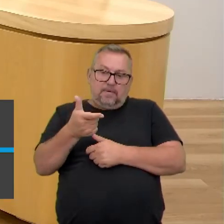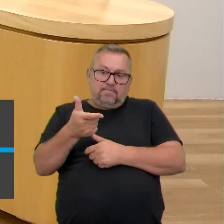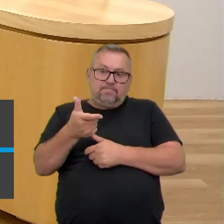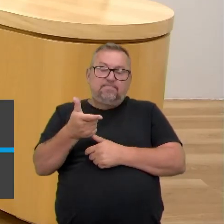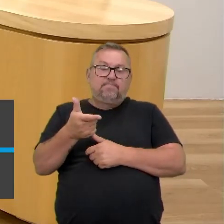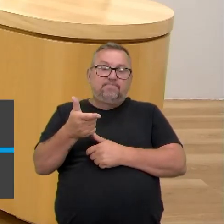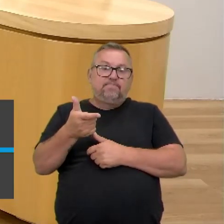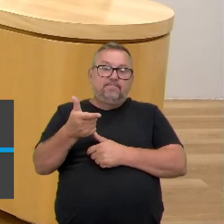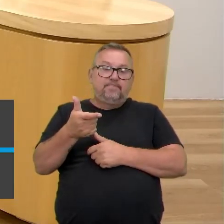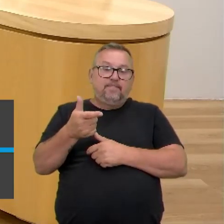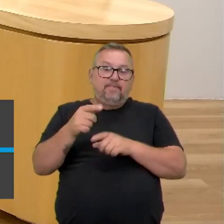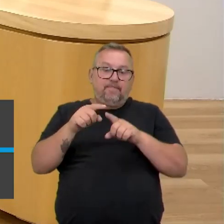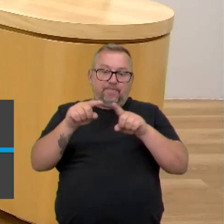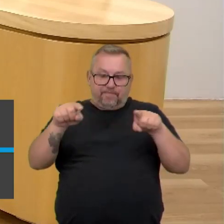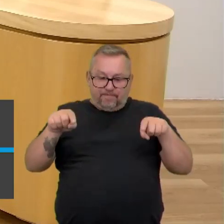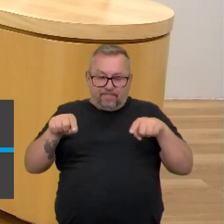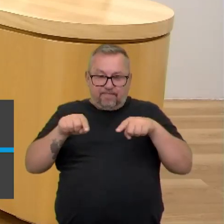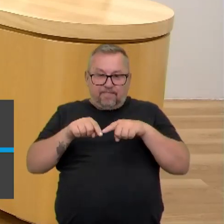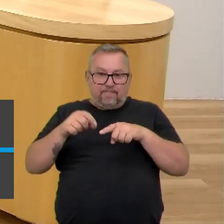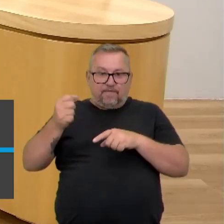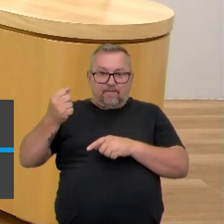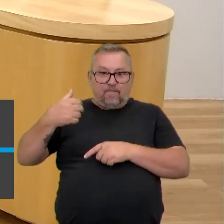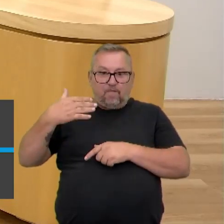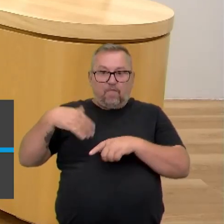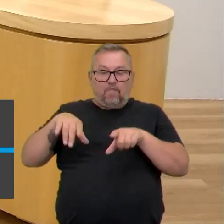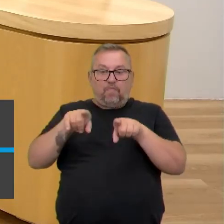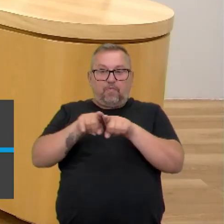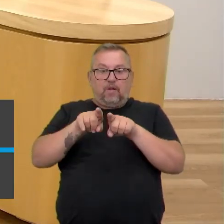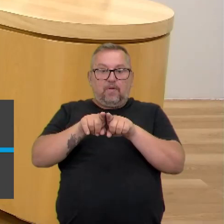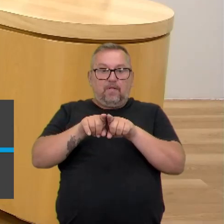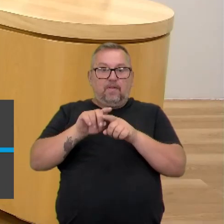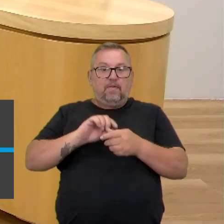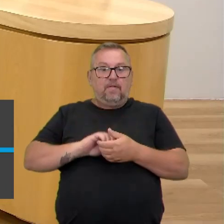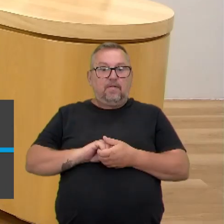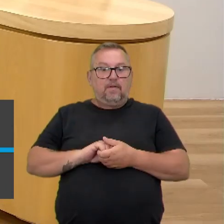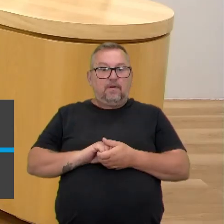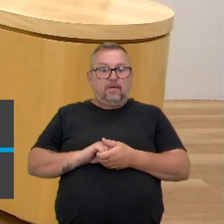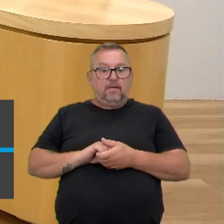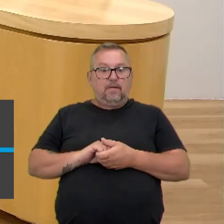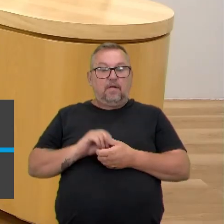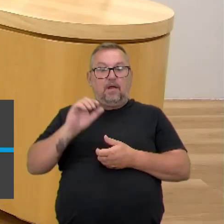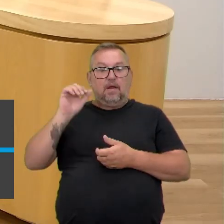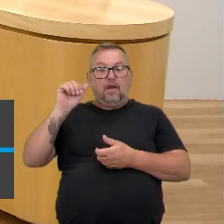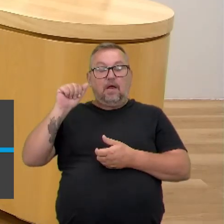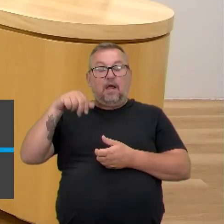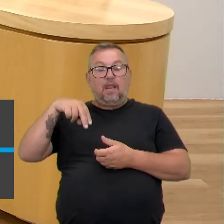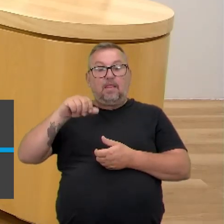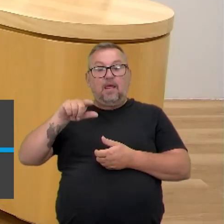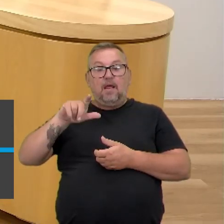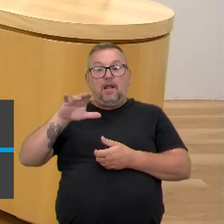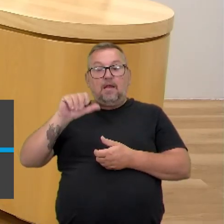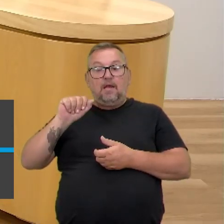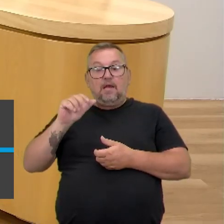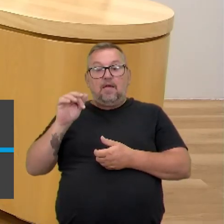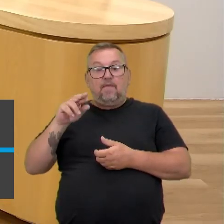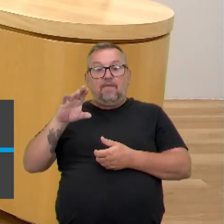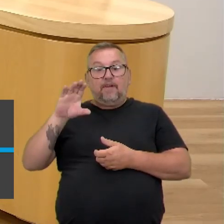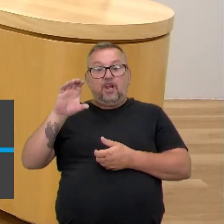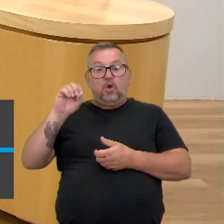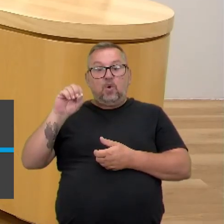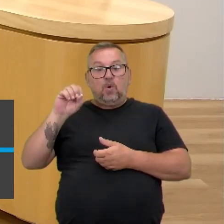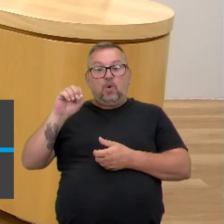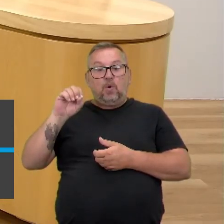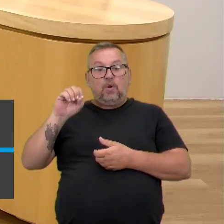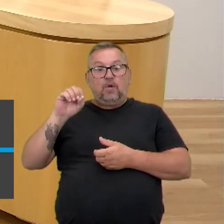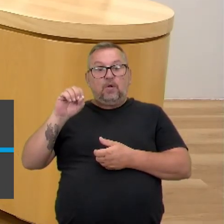Exato. E aí o metro quadrado explode. Um exemplo que a gente pode dar é o Anália Franco, por exemplo, na região do Tatuapé, que quando eu era criança